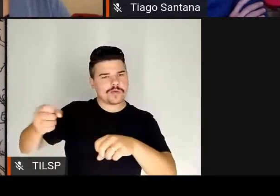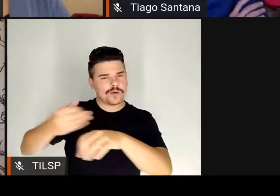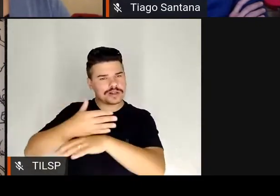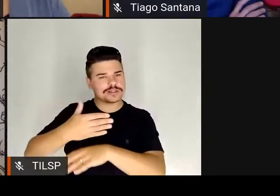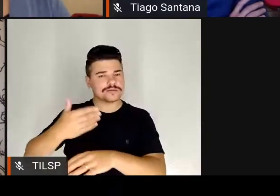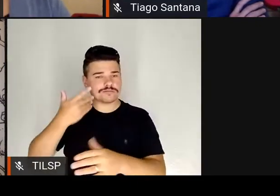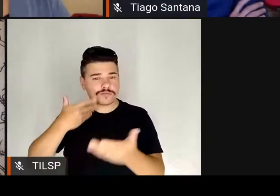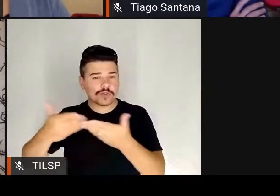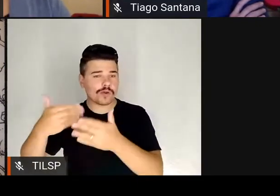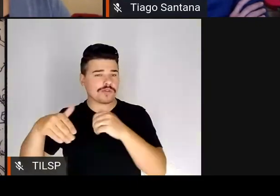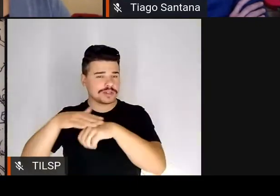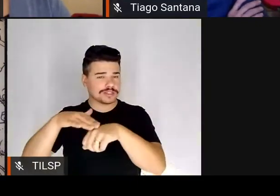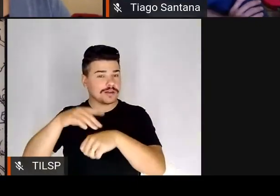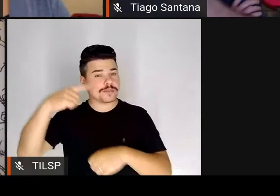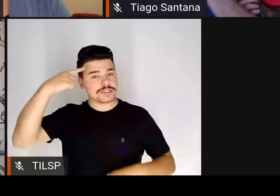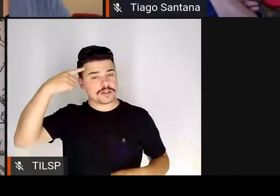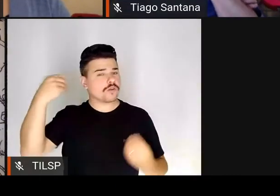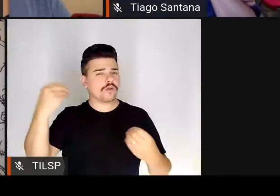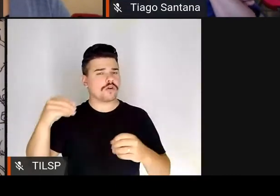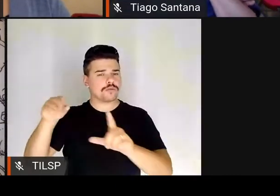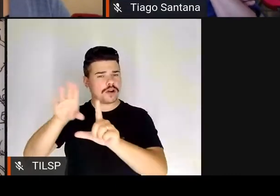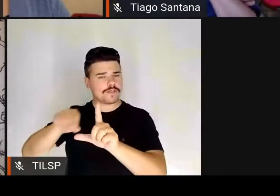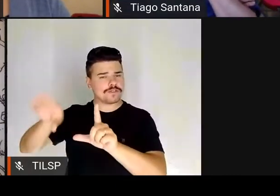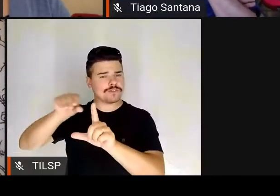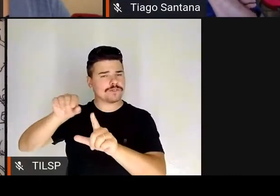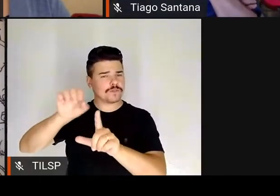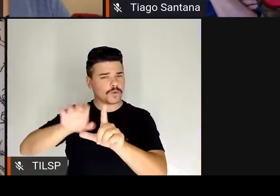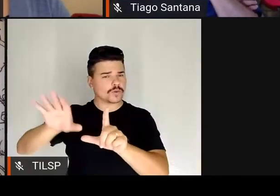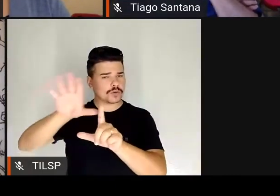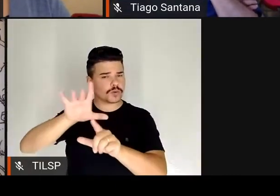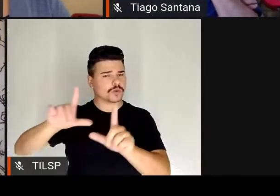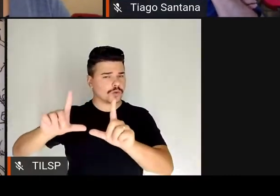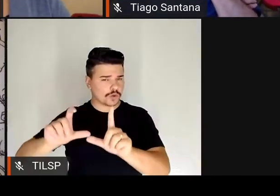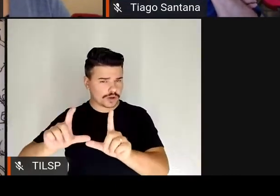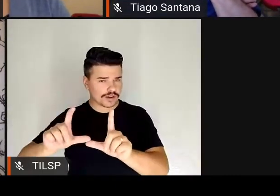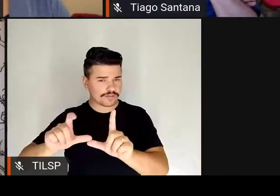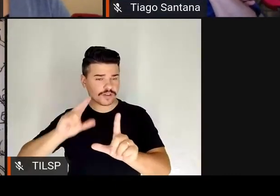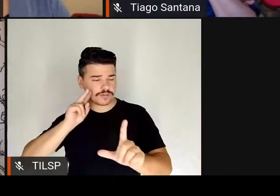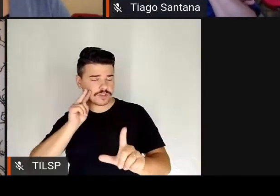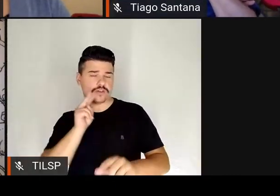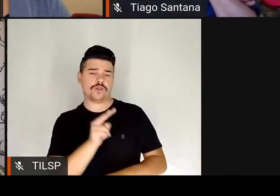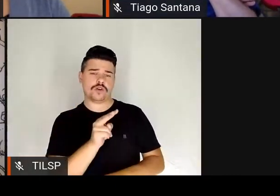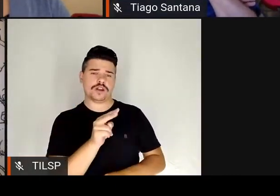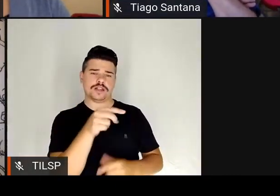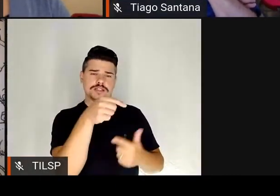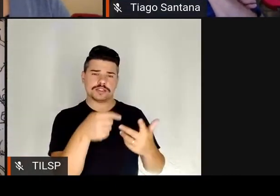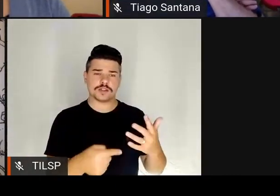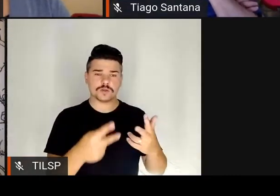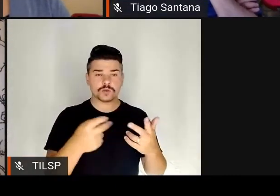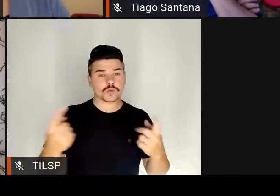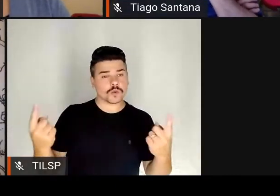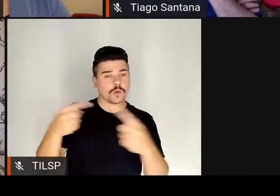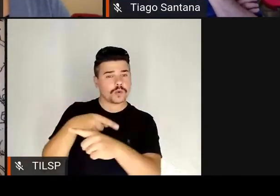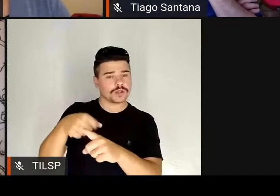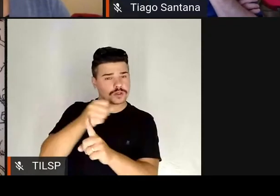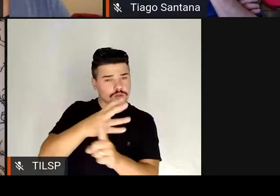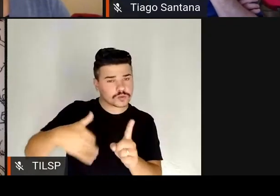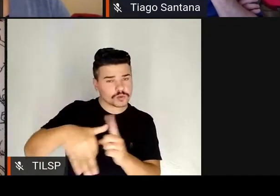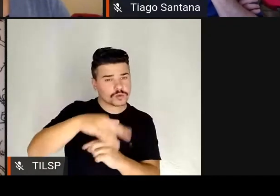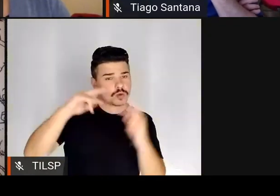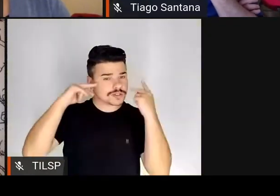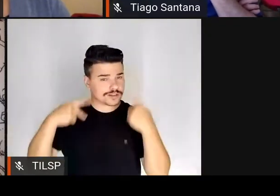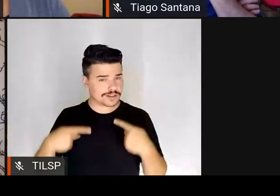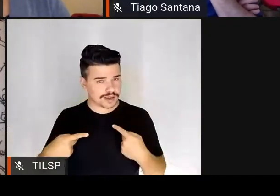um pouco, né, como a fotografia também, aquela que olha para as questões das contradições sociais, vai buscar caminhos com,